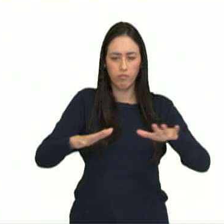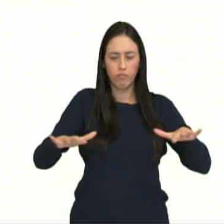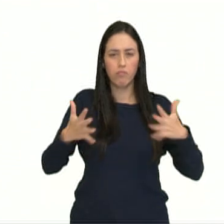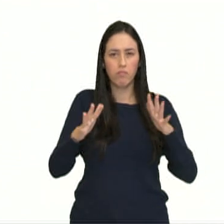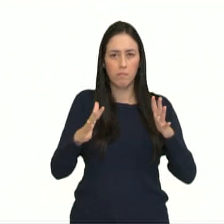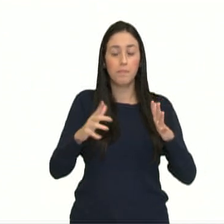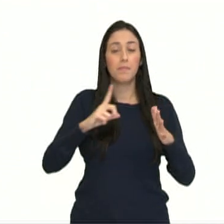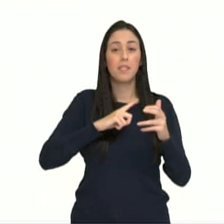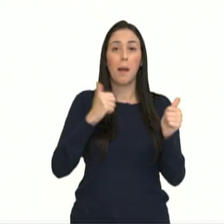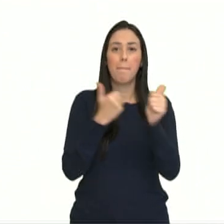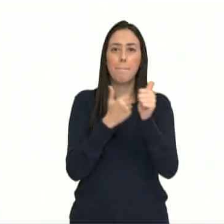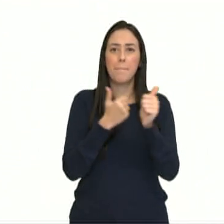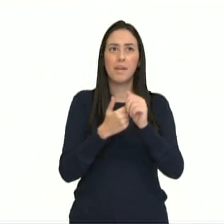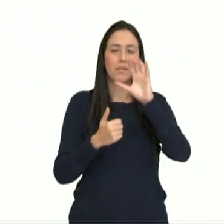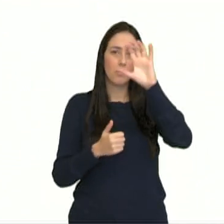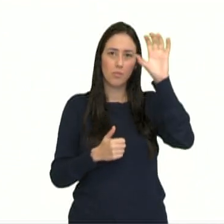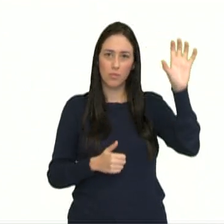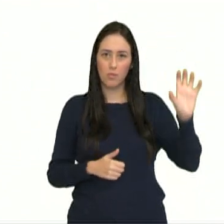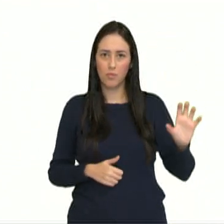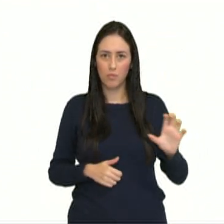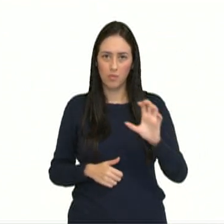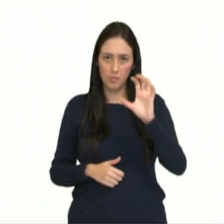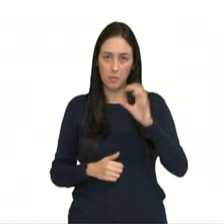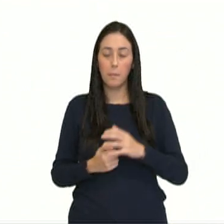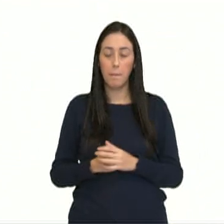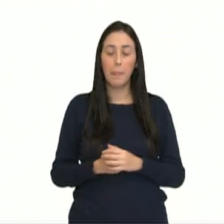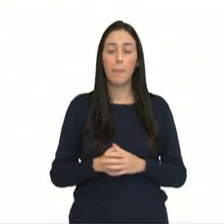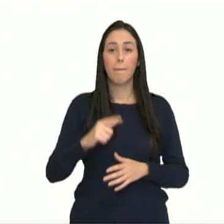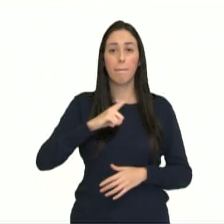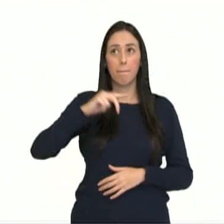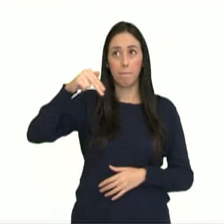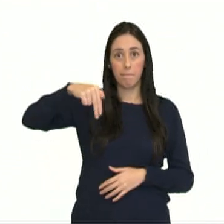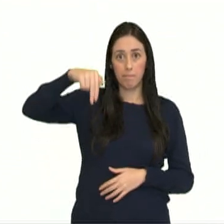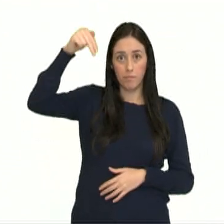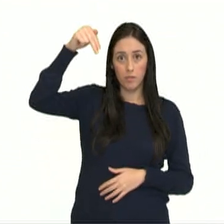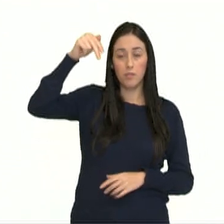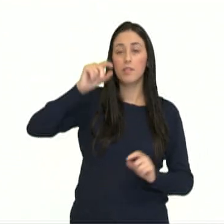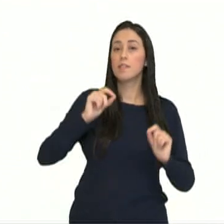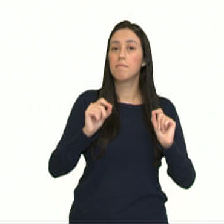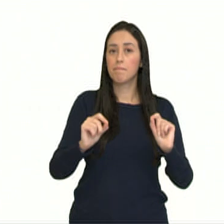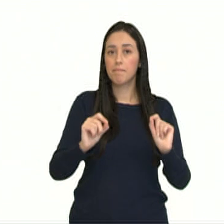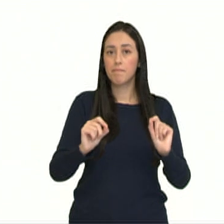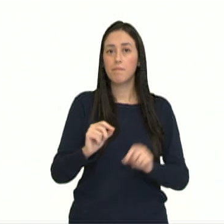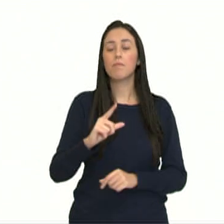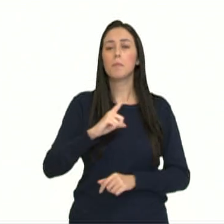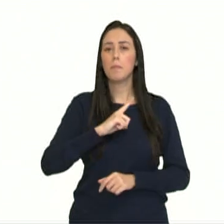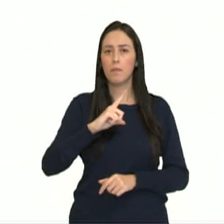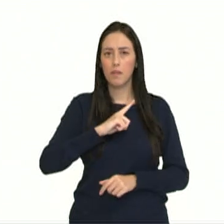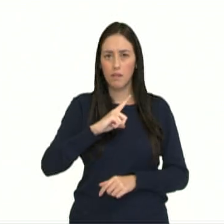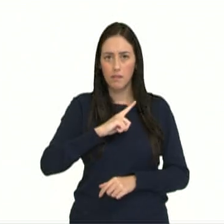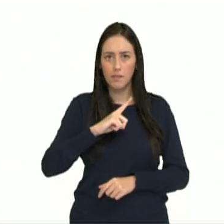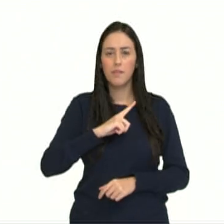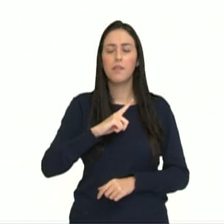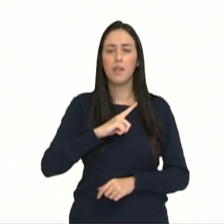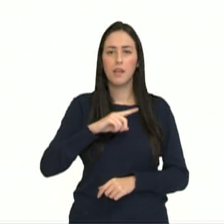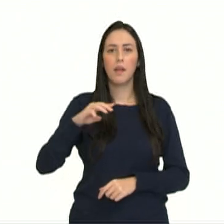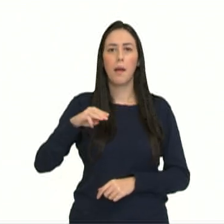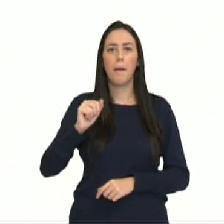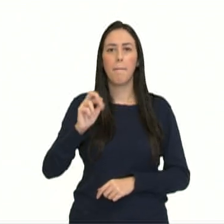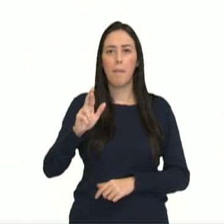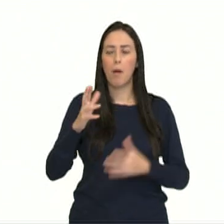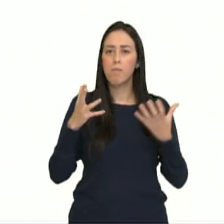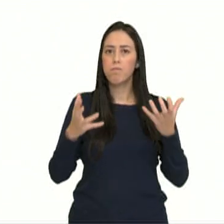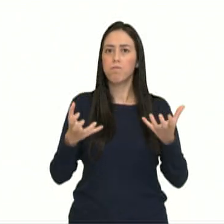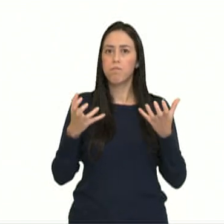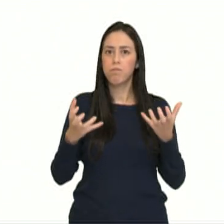aos continentes. E vale destacar que o hemisfério norte do nosso planeta concentra uma grande quantidade de mares, diferente